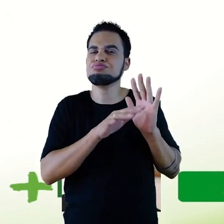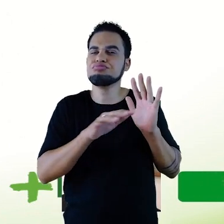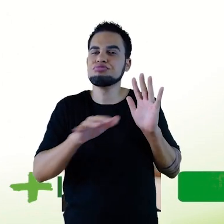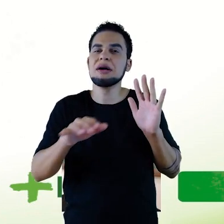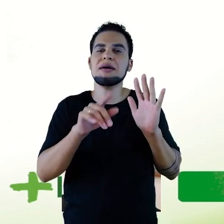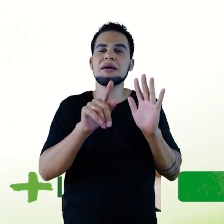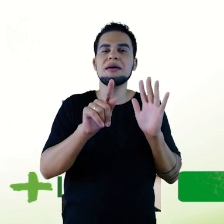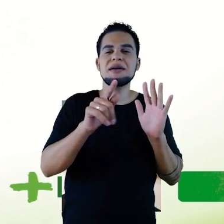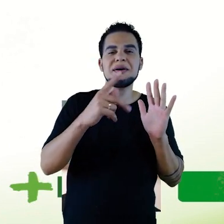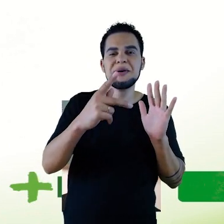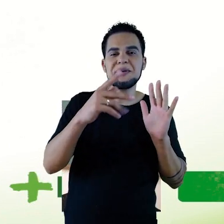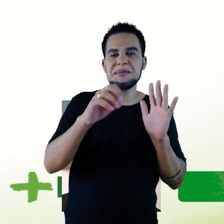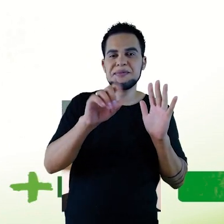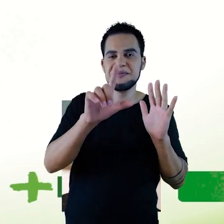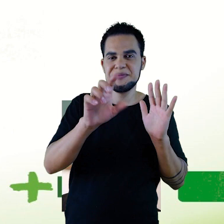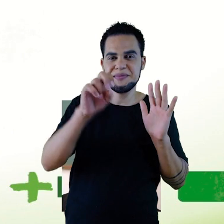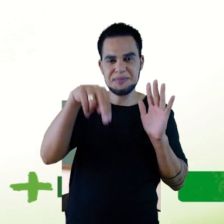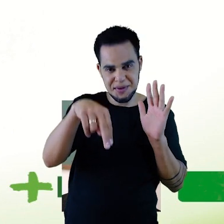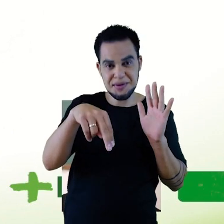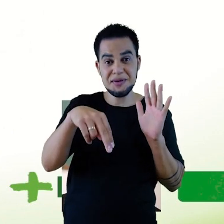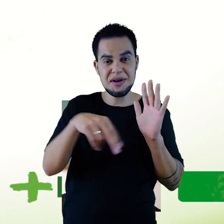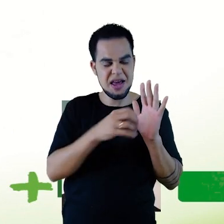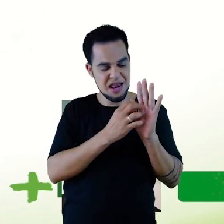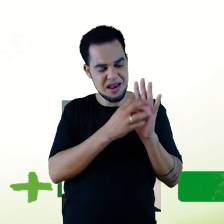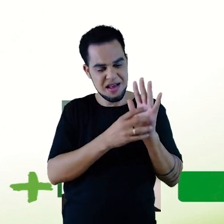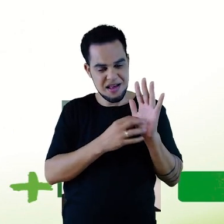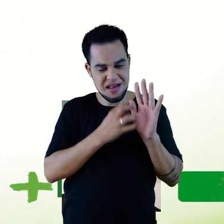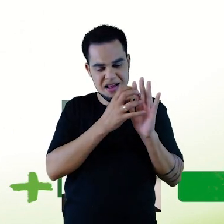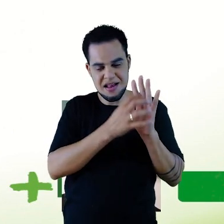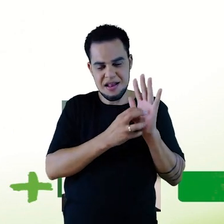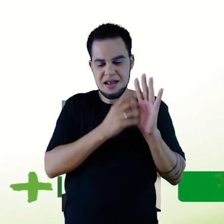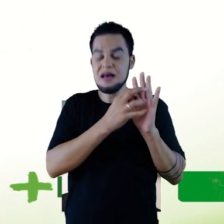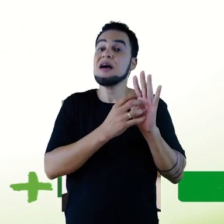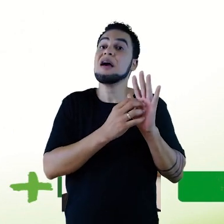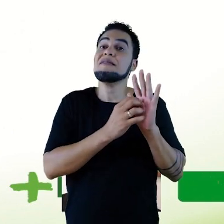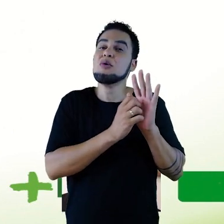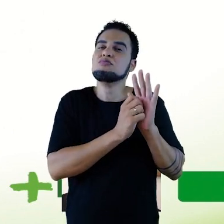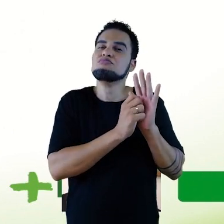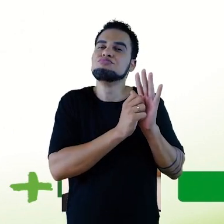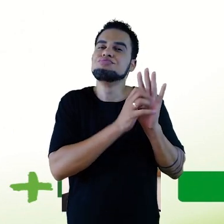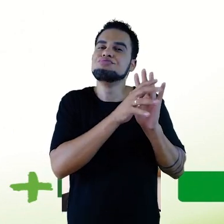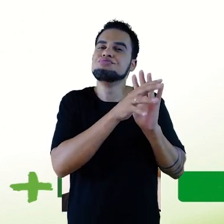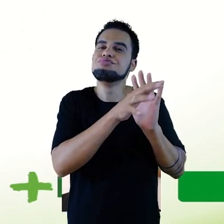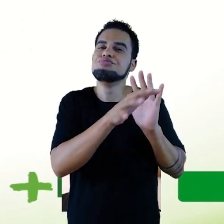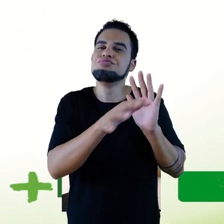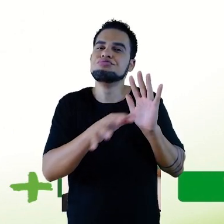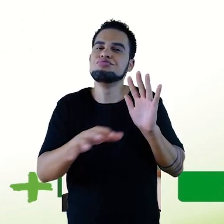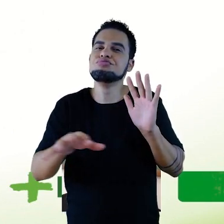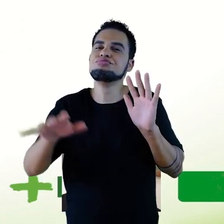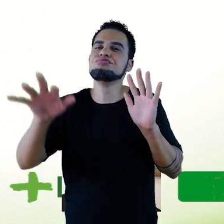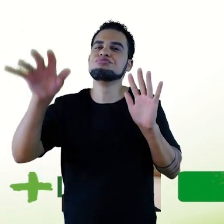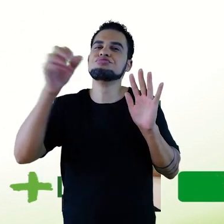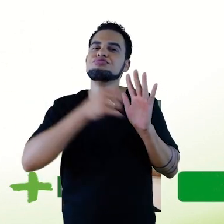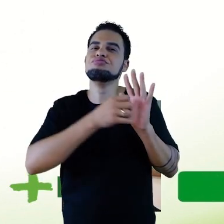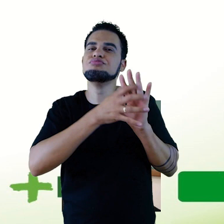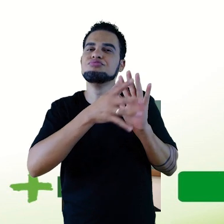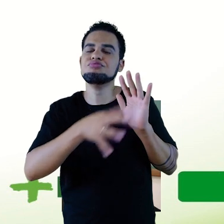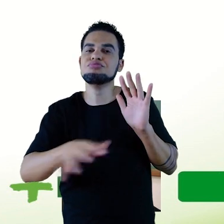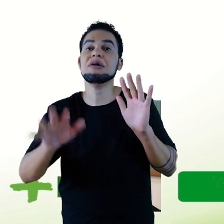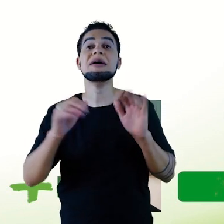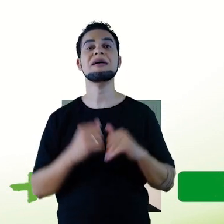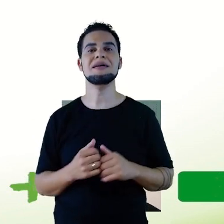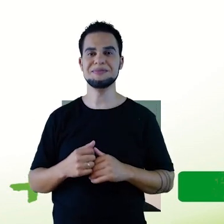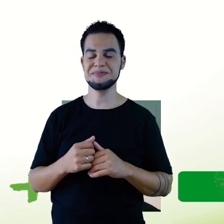de pólen, por exemplo, aqui na antera, ó. Isso aqui são anteras de uma flor, o conjunto a gente chama androceu.